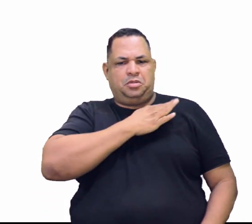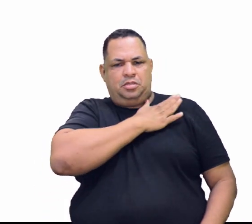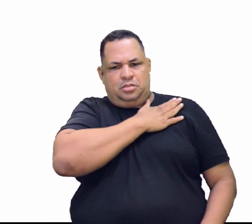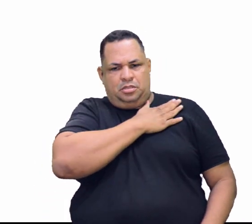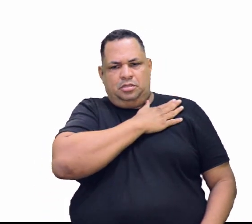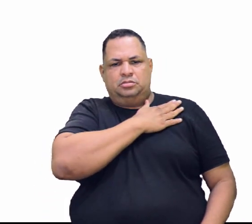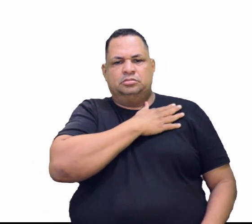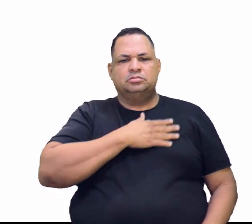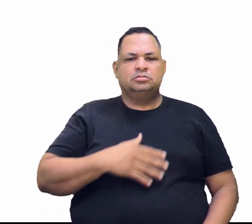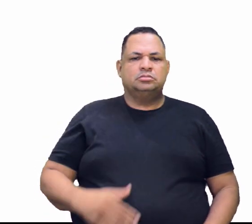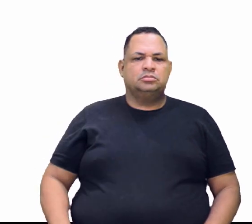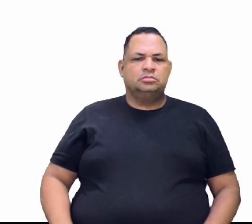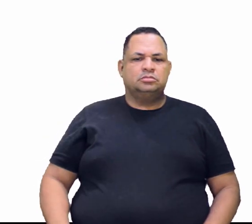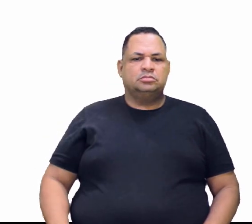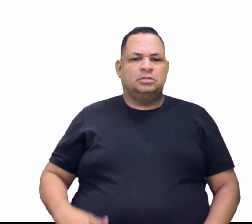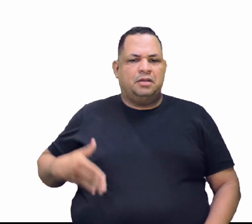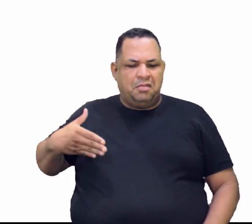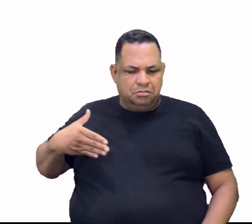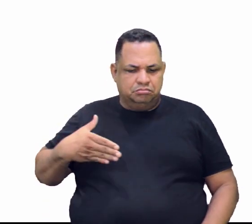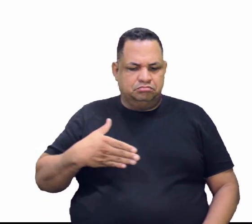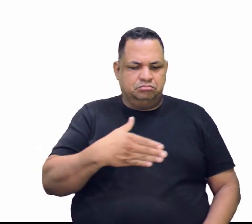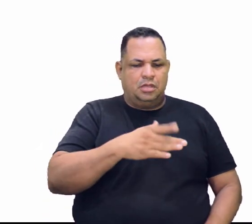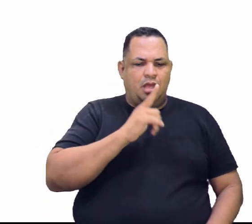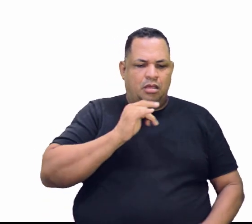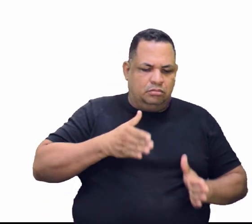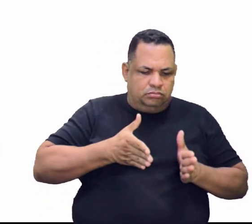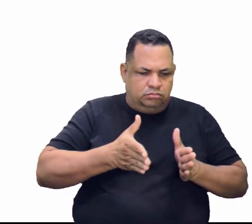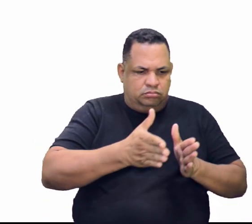militares. Claro que eles vão atravessar o rio